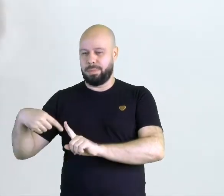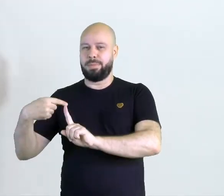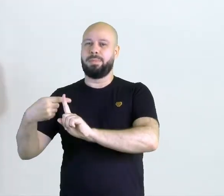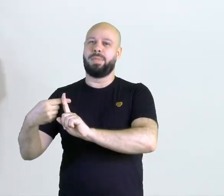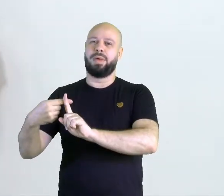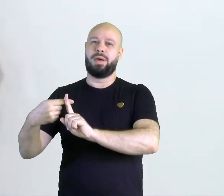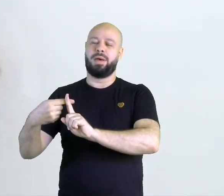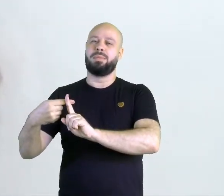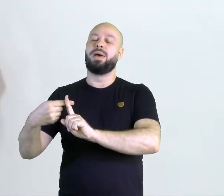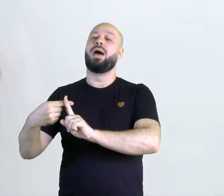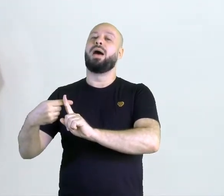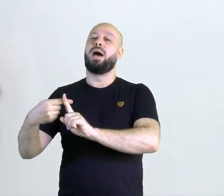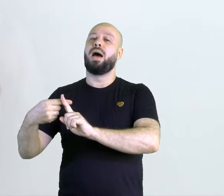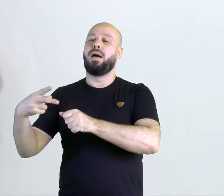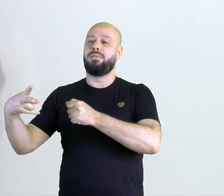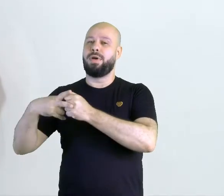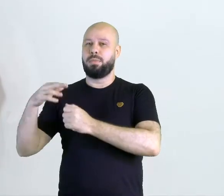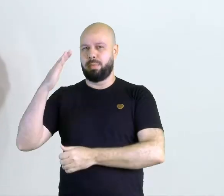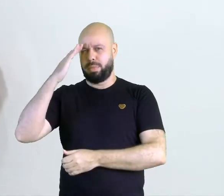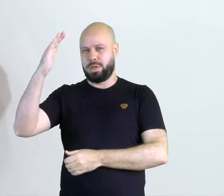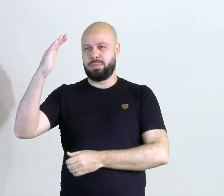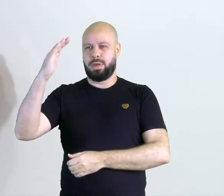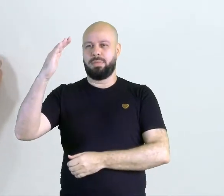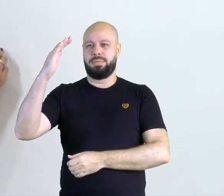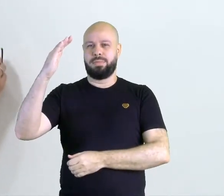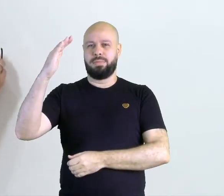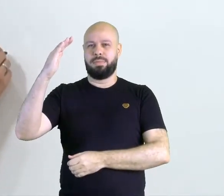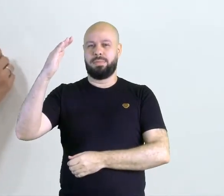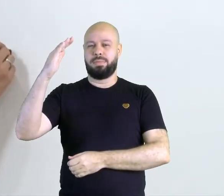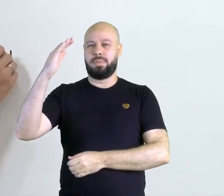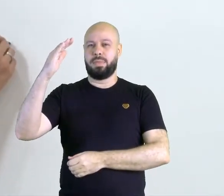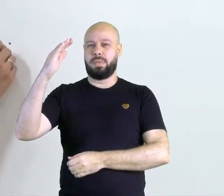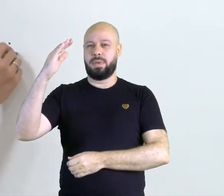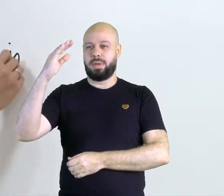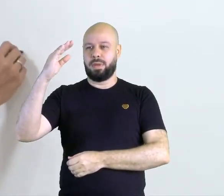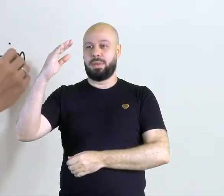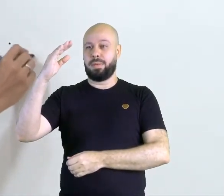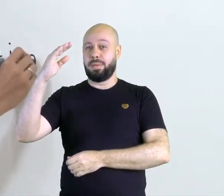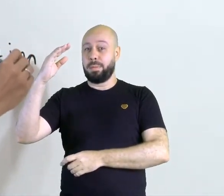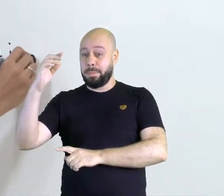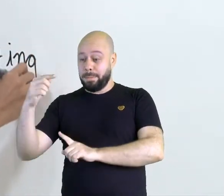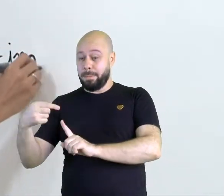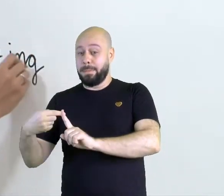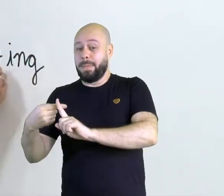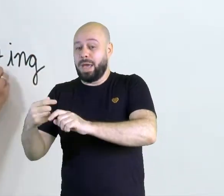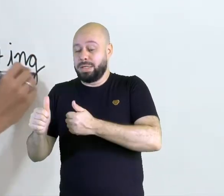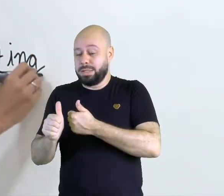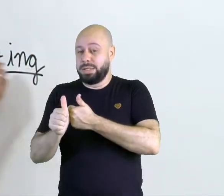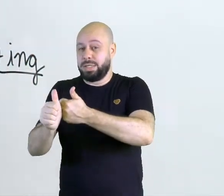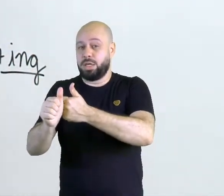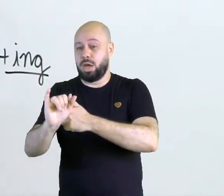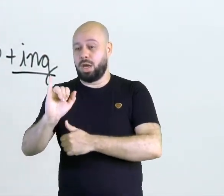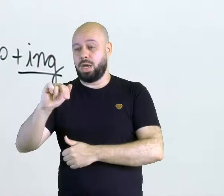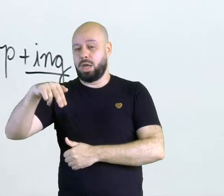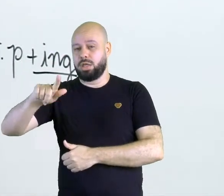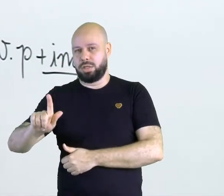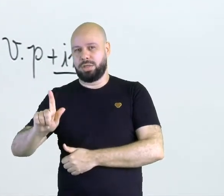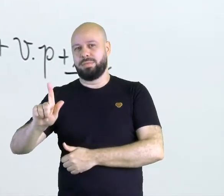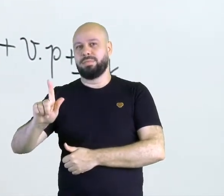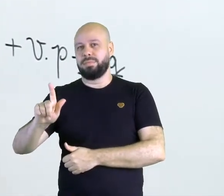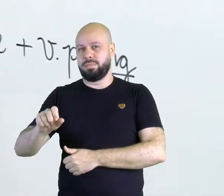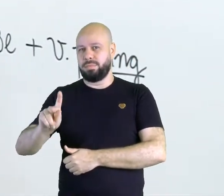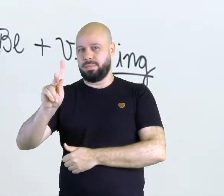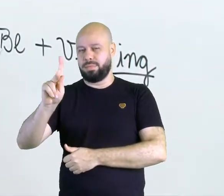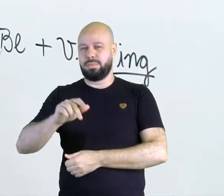mais o verbo principal acompanhado de ing. Ok?